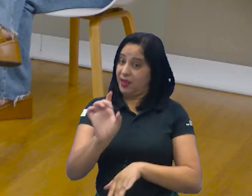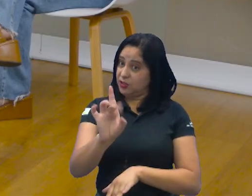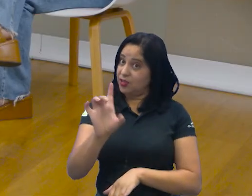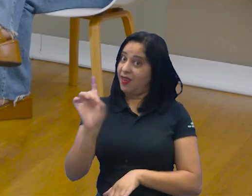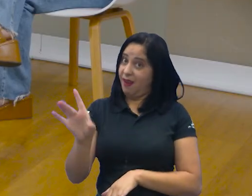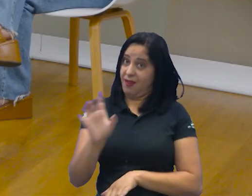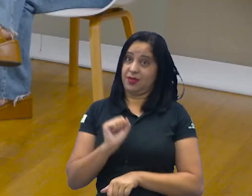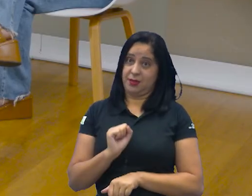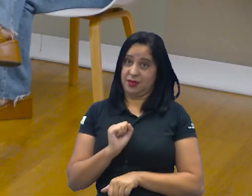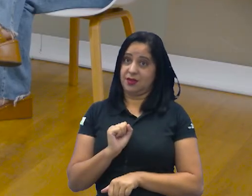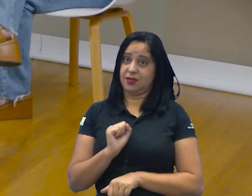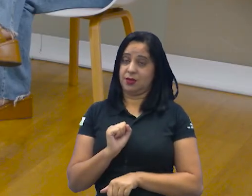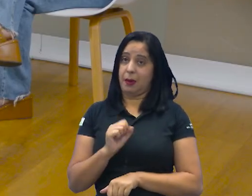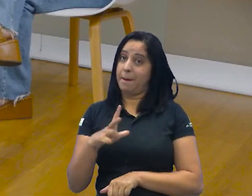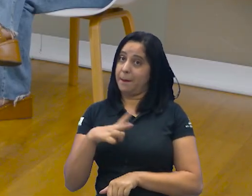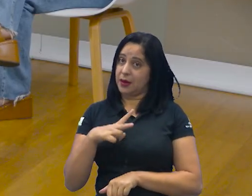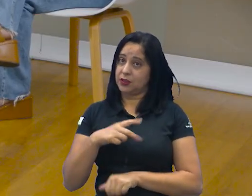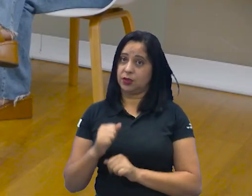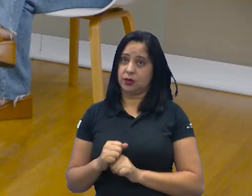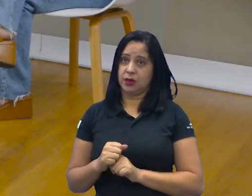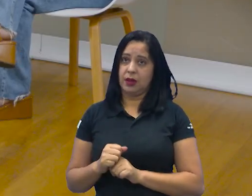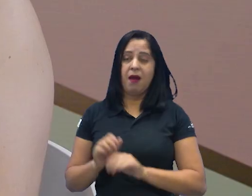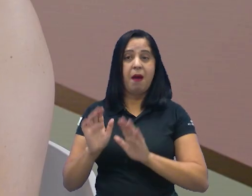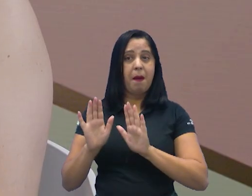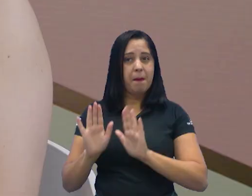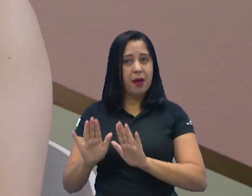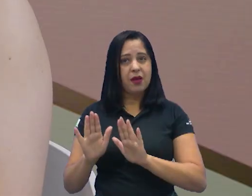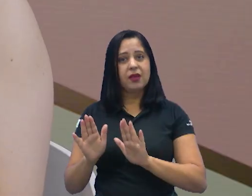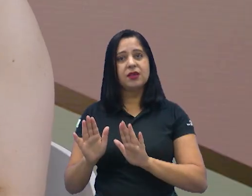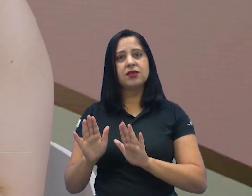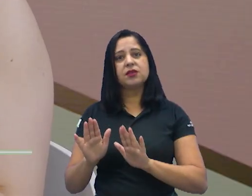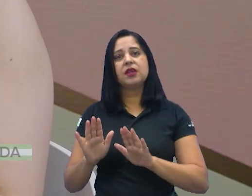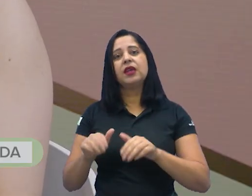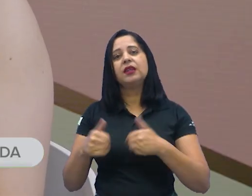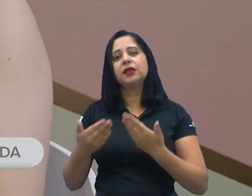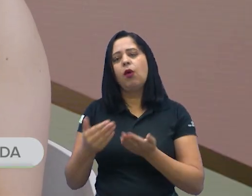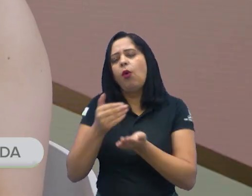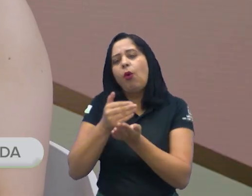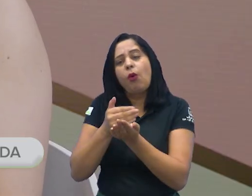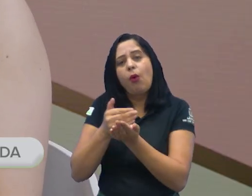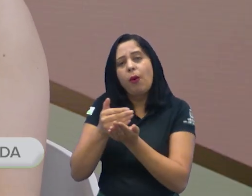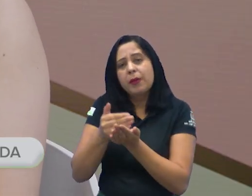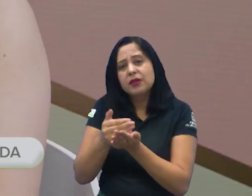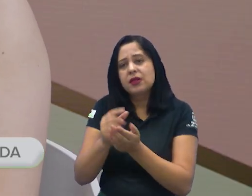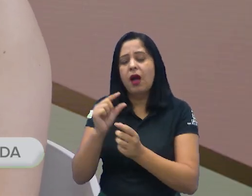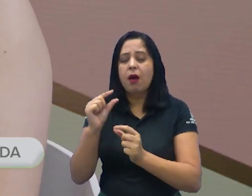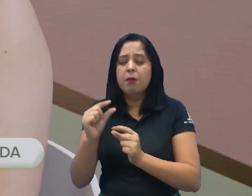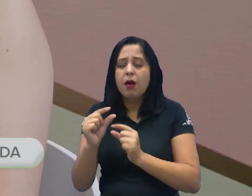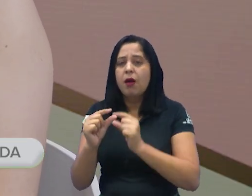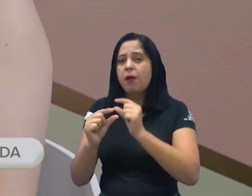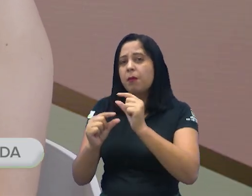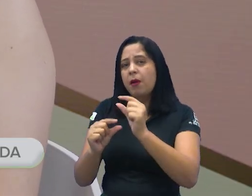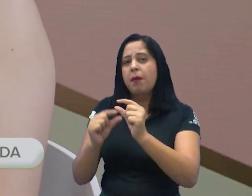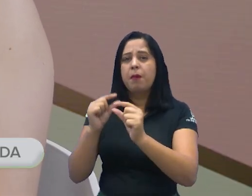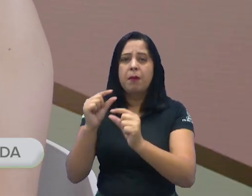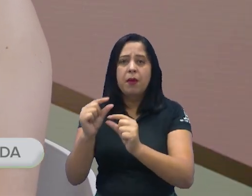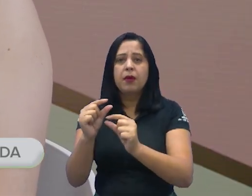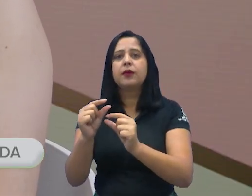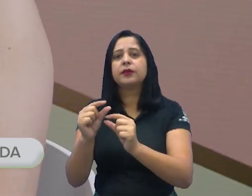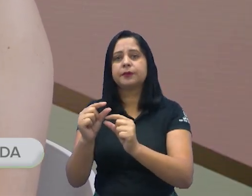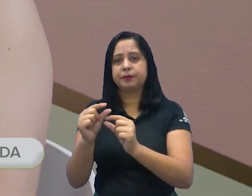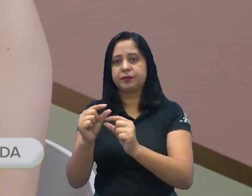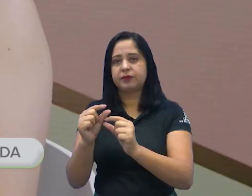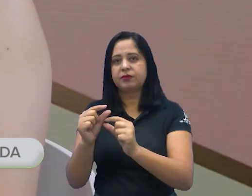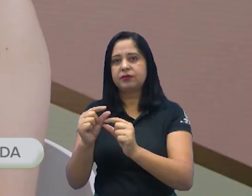muito individual. Mas de uma forma mais fácil é realmente começar a excluir alimentos que você já não tem